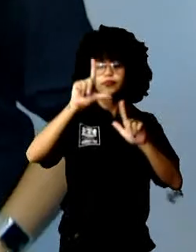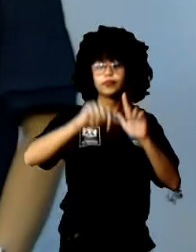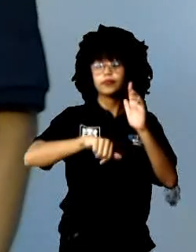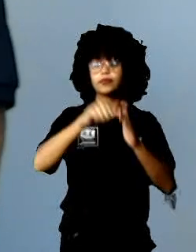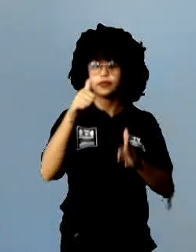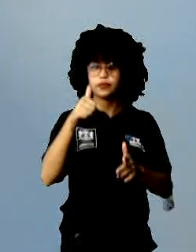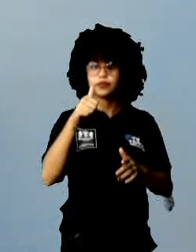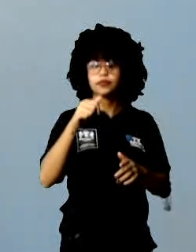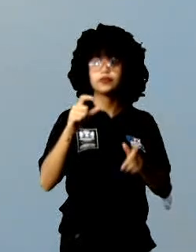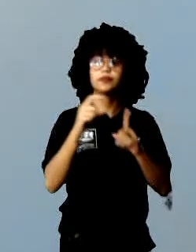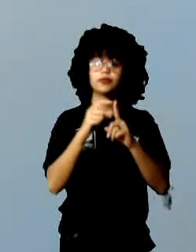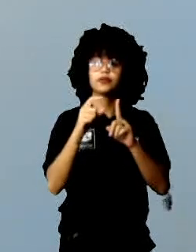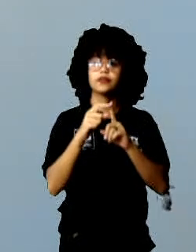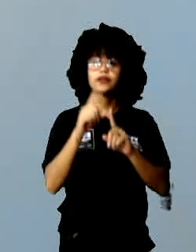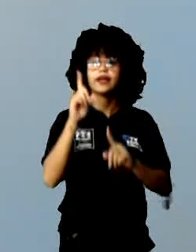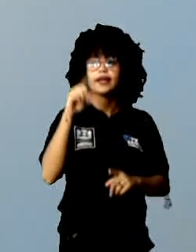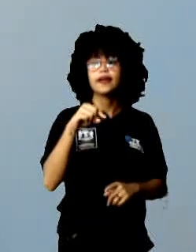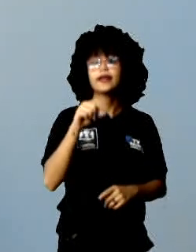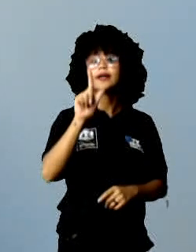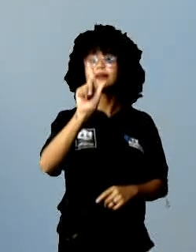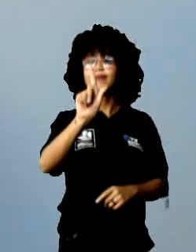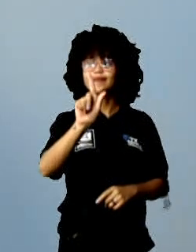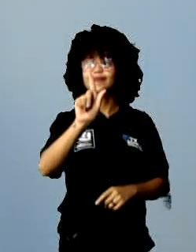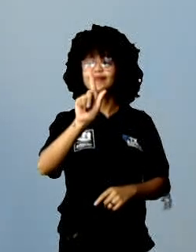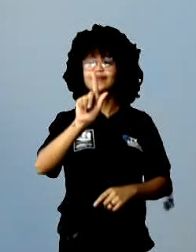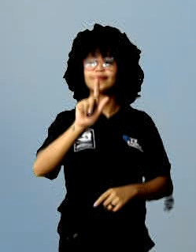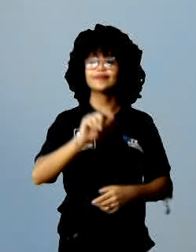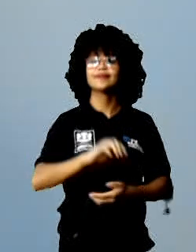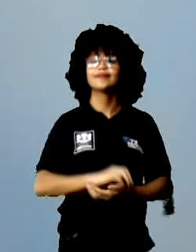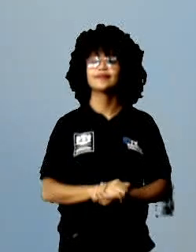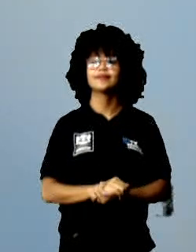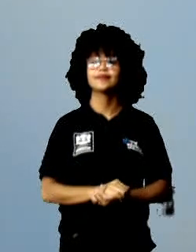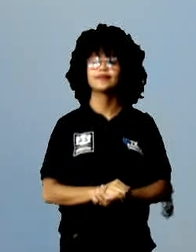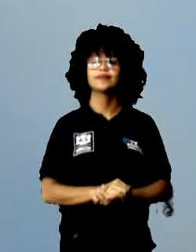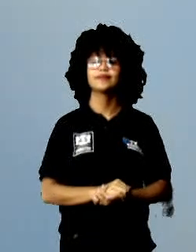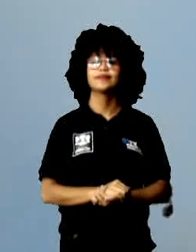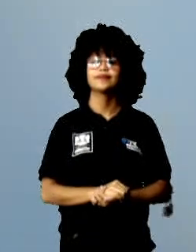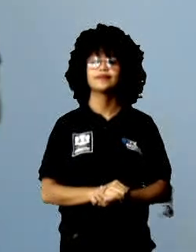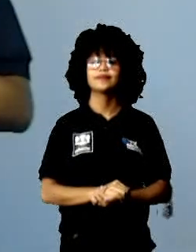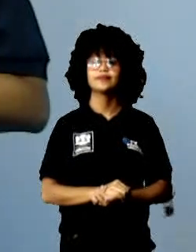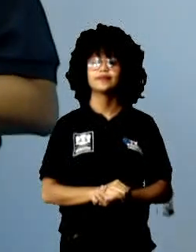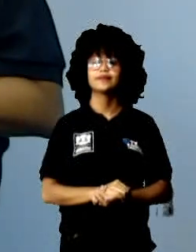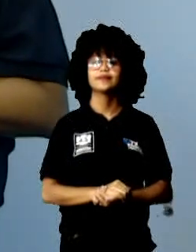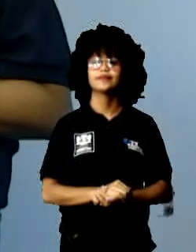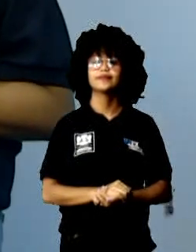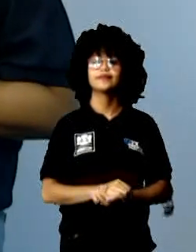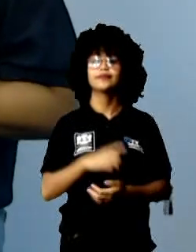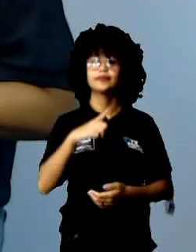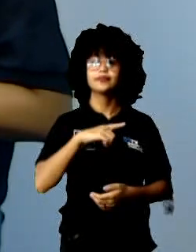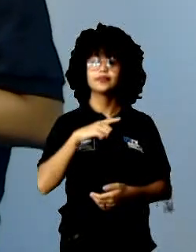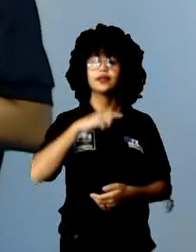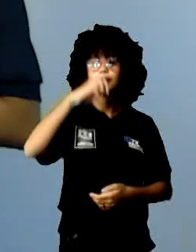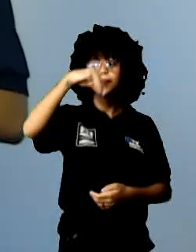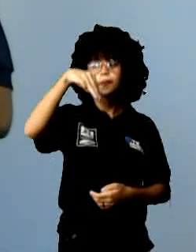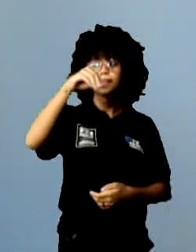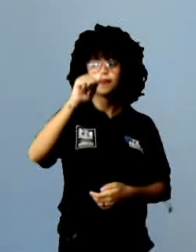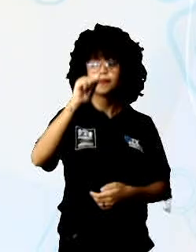é a letrinha Z de gato o item